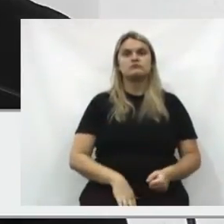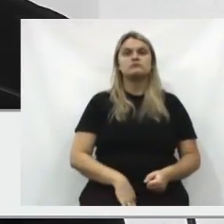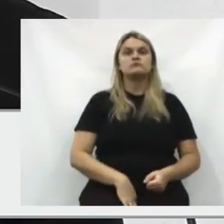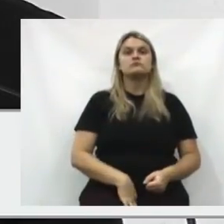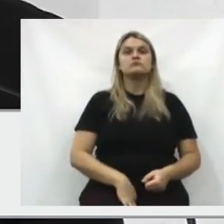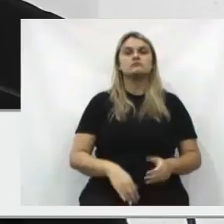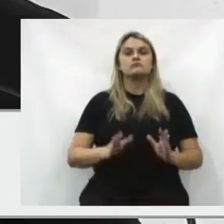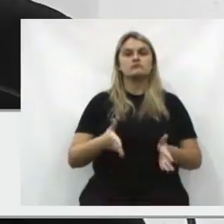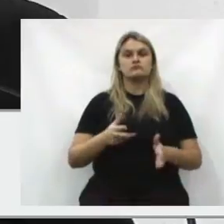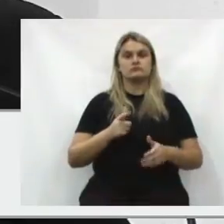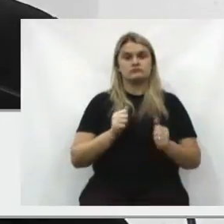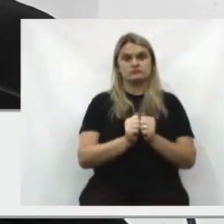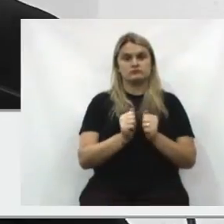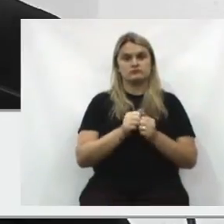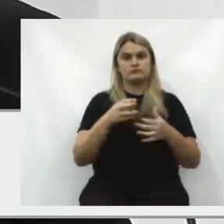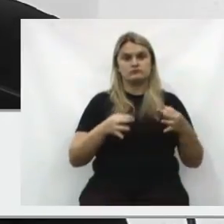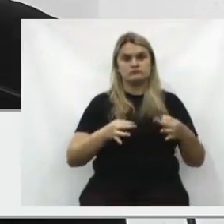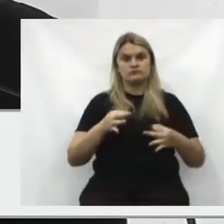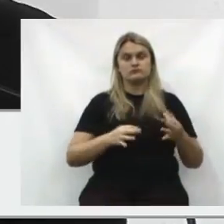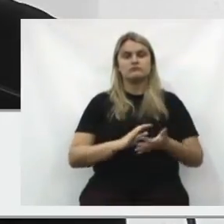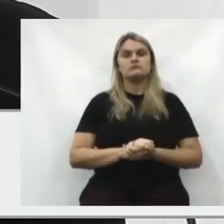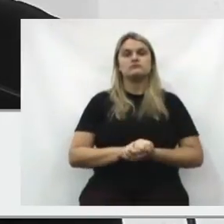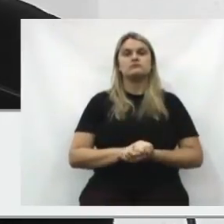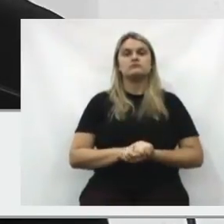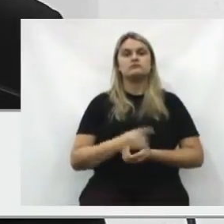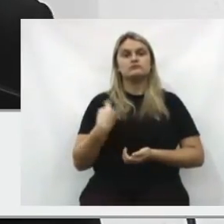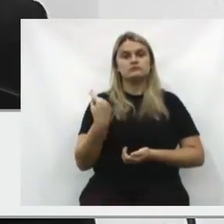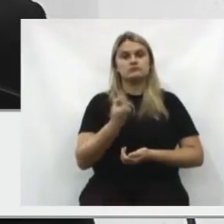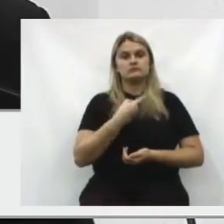esse compromisso hoje com a Justiça.